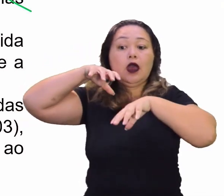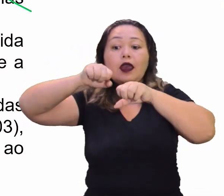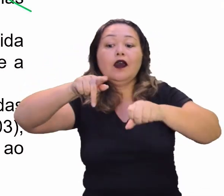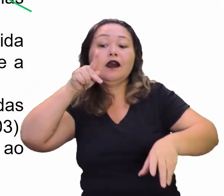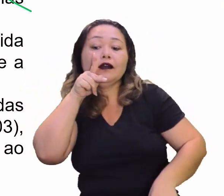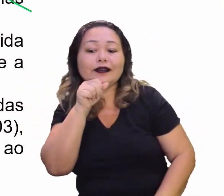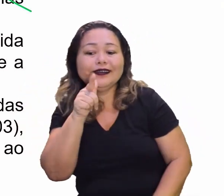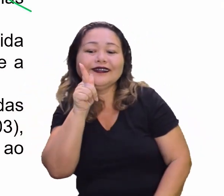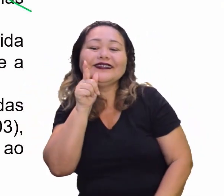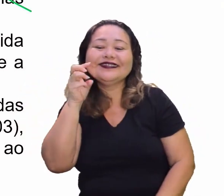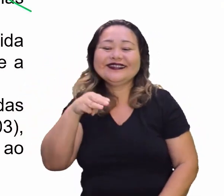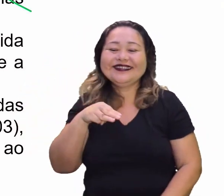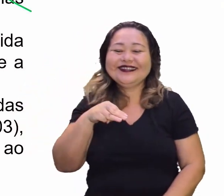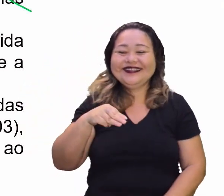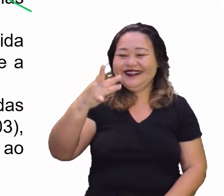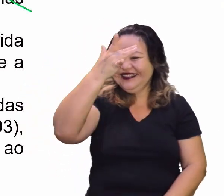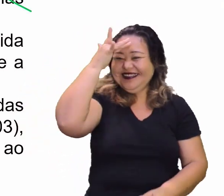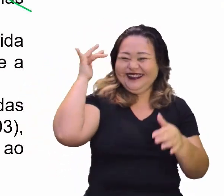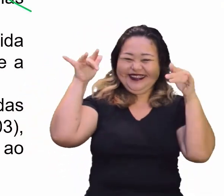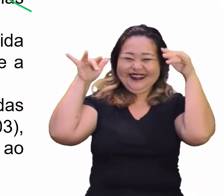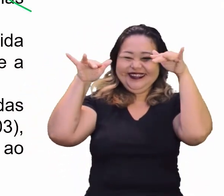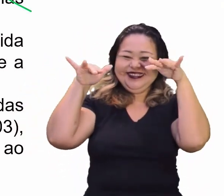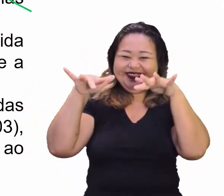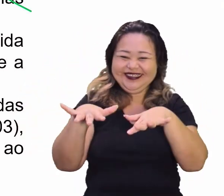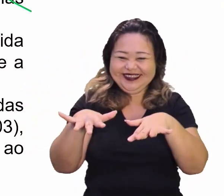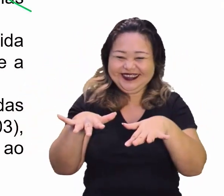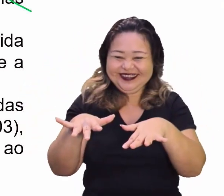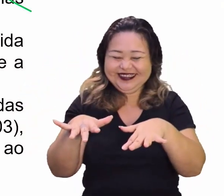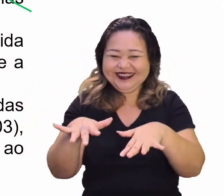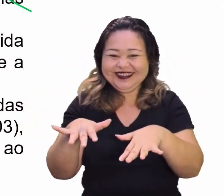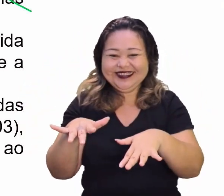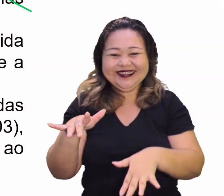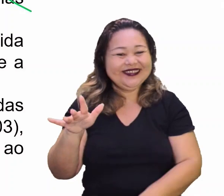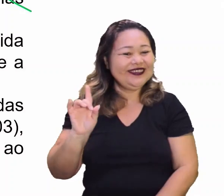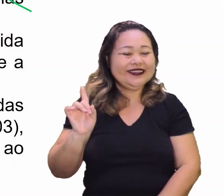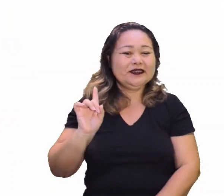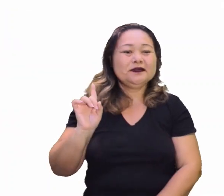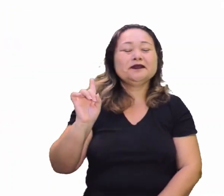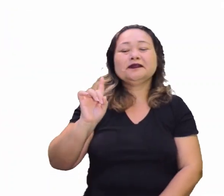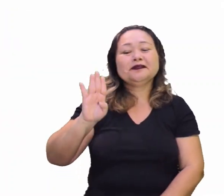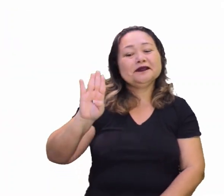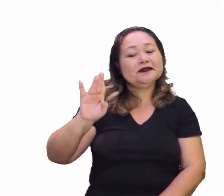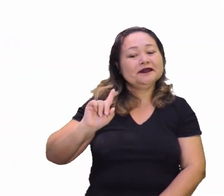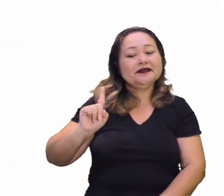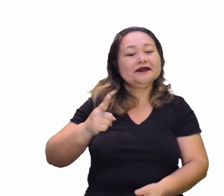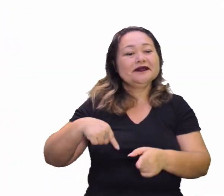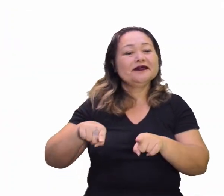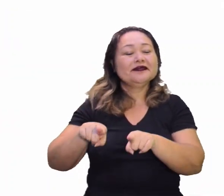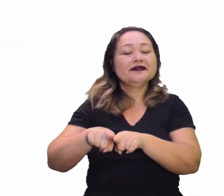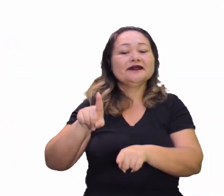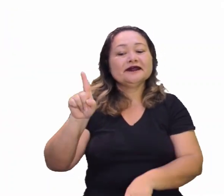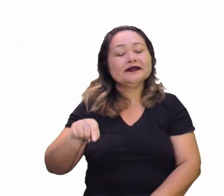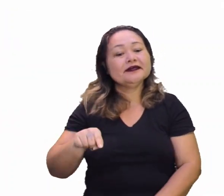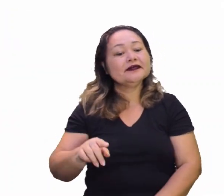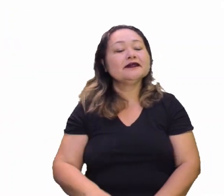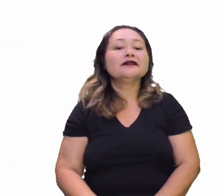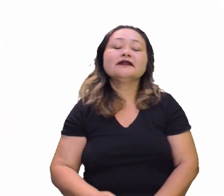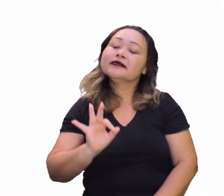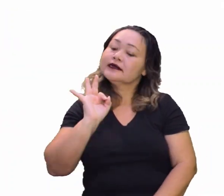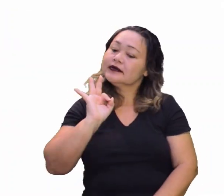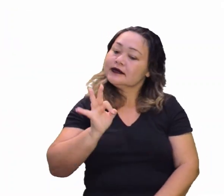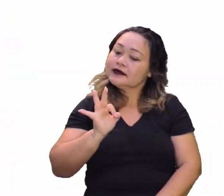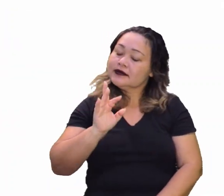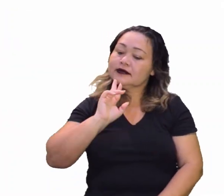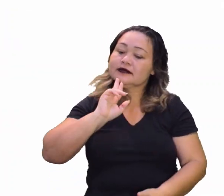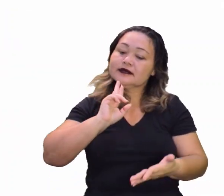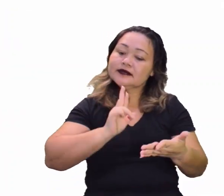cidade de Porto Velho e Guajará. Meu Deus do céu, era muita gente. Então, sem chance para a letra B também. É isso, Rogério? Correto. Então,